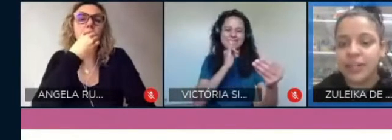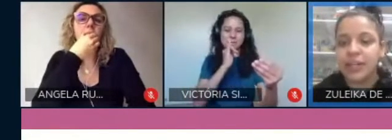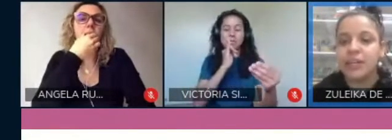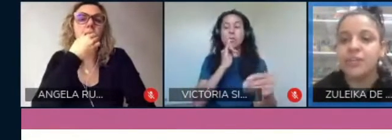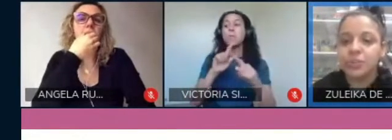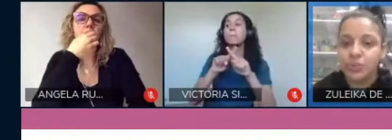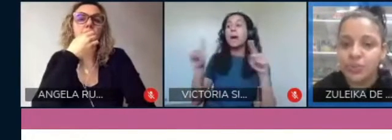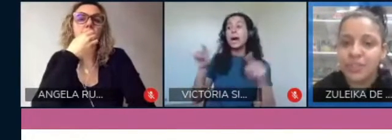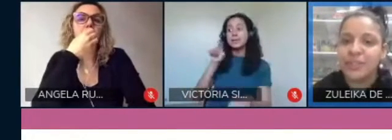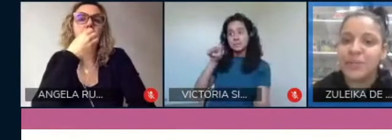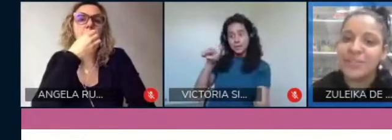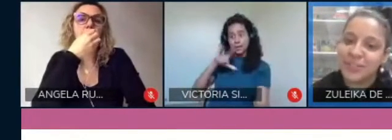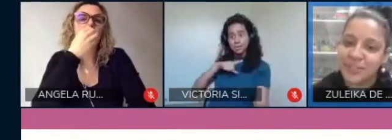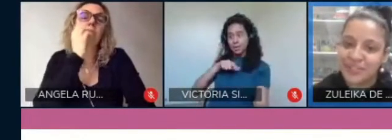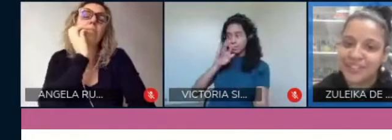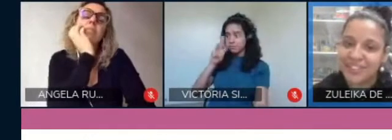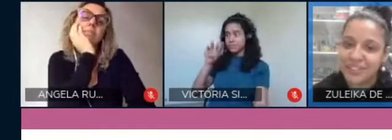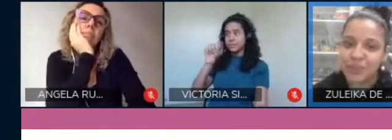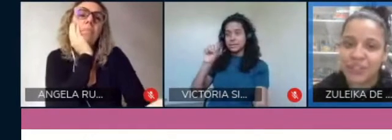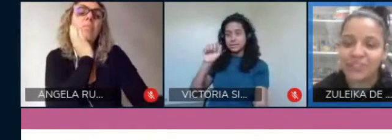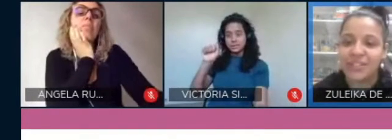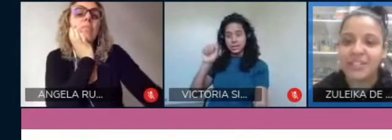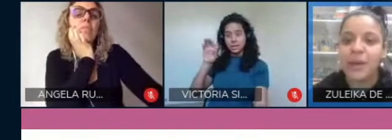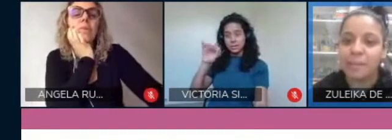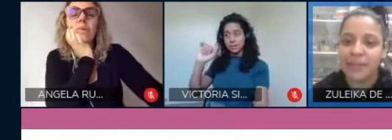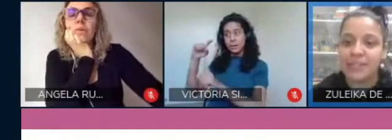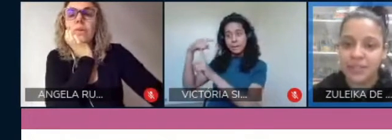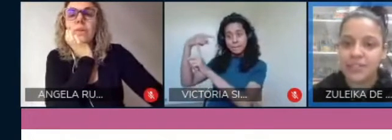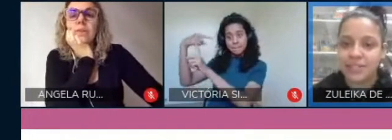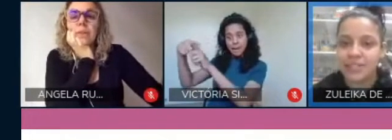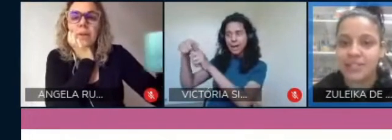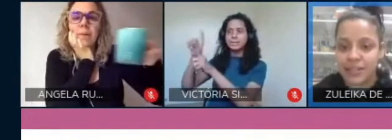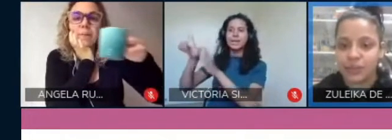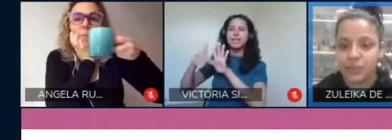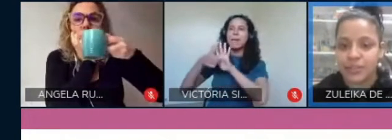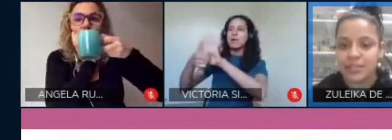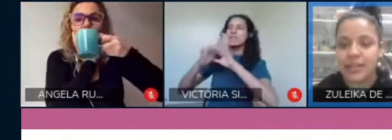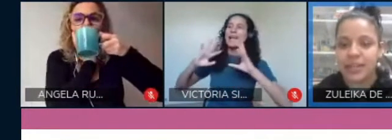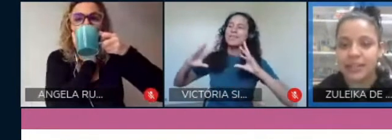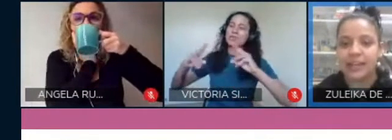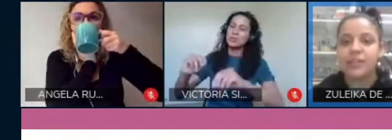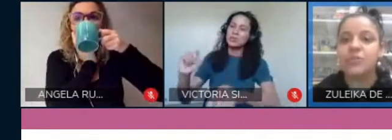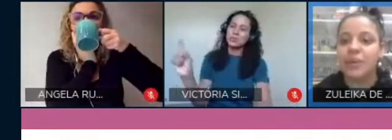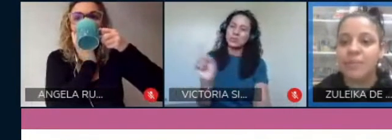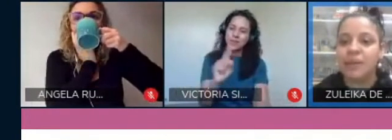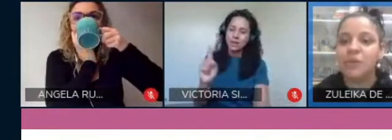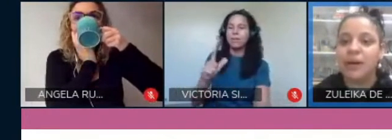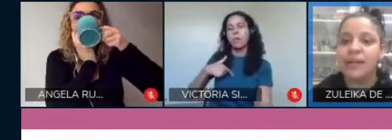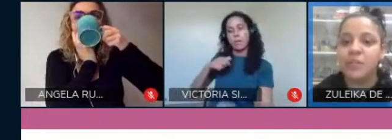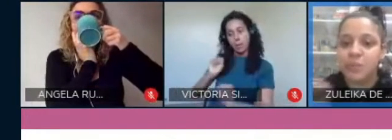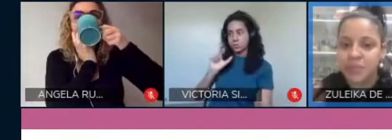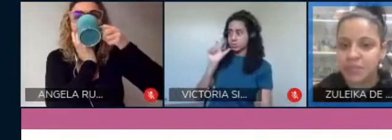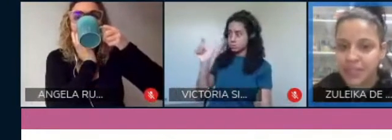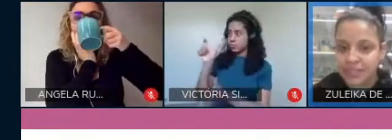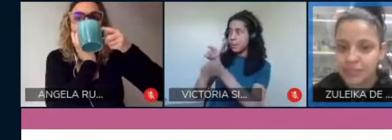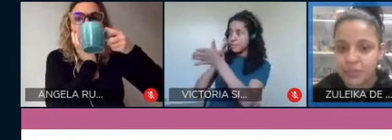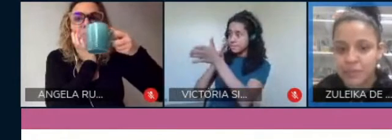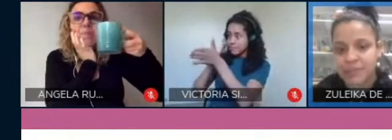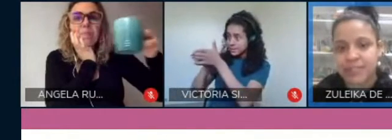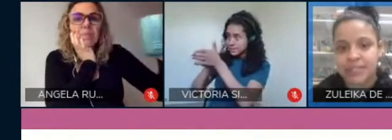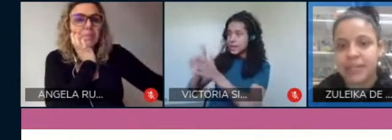se existirem estudos que não estão disponíveis pelas nossas assinaturas, tá? Isso é bem